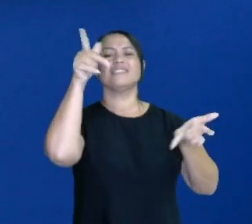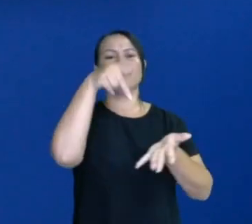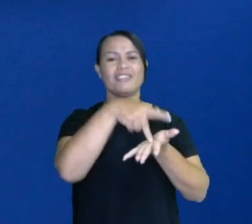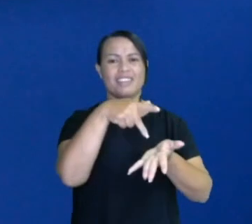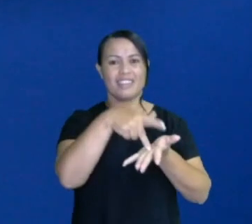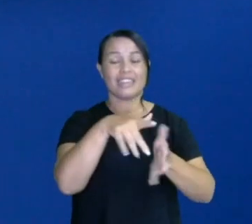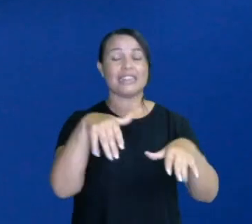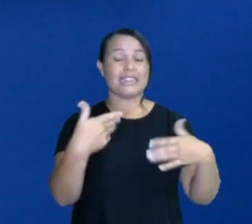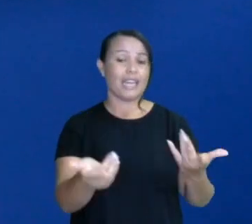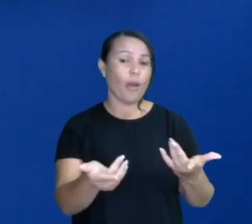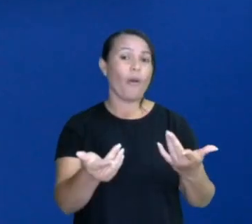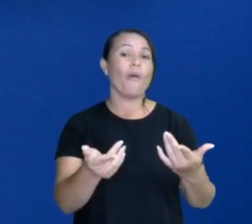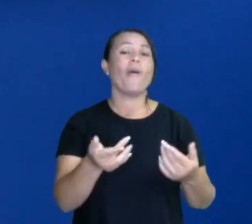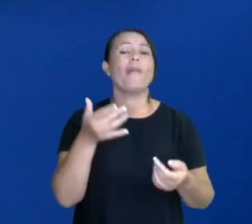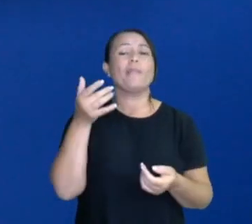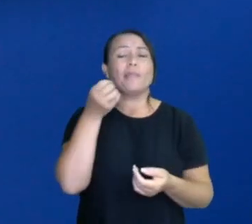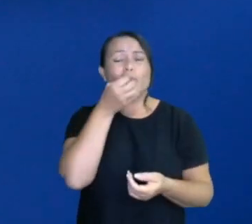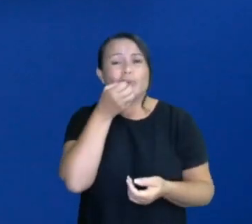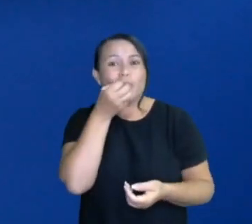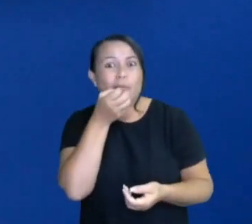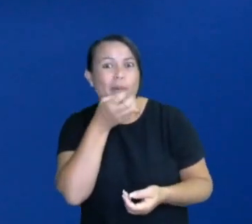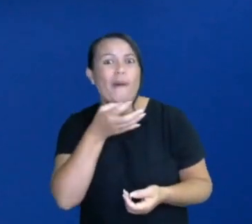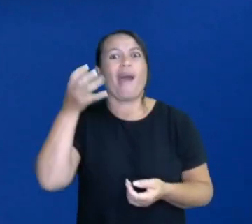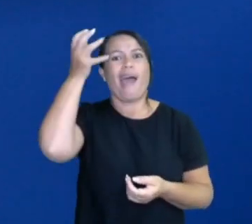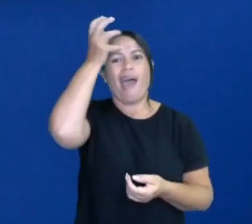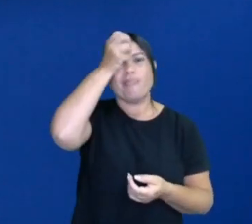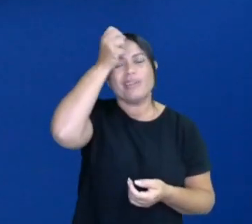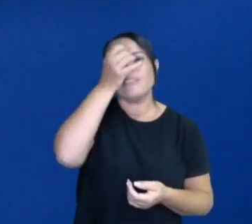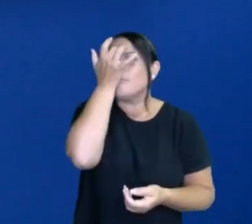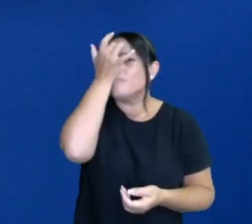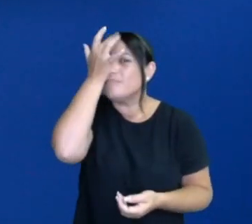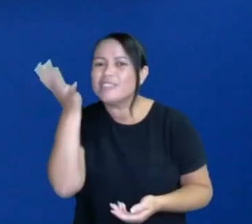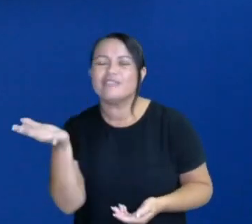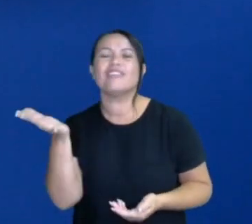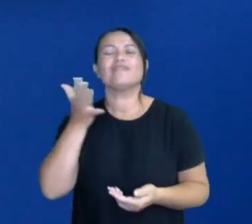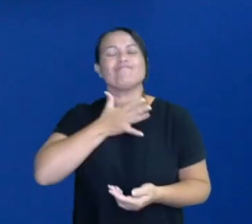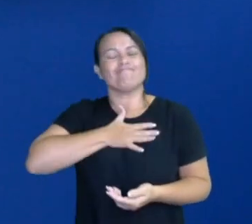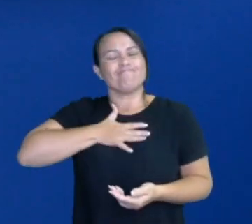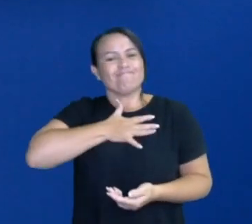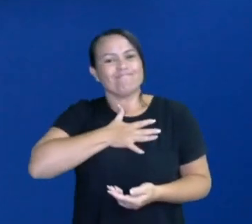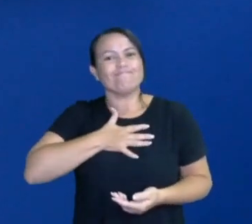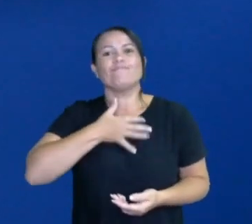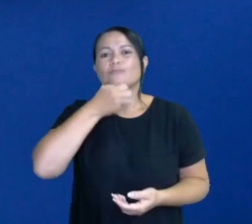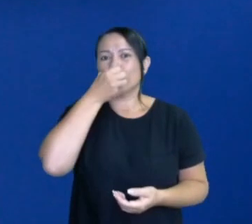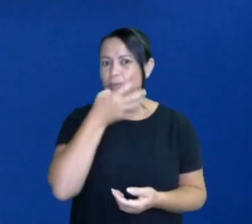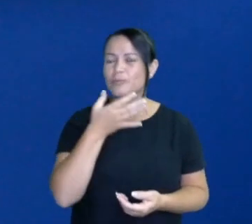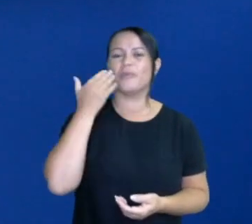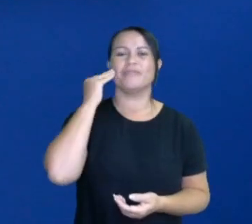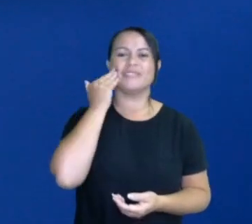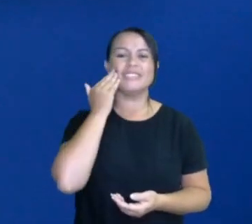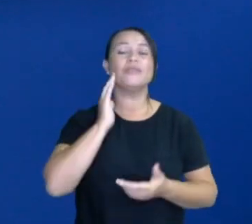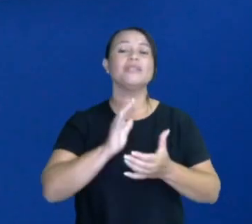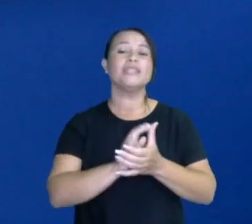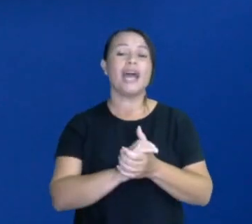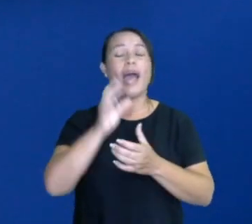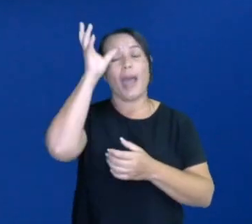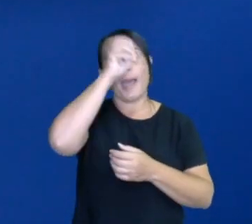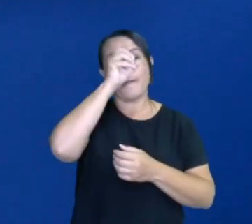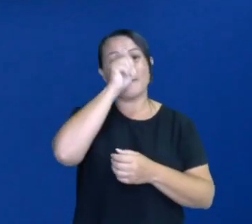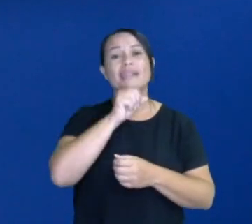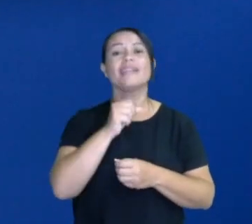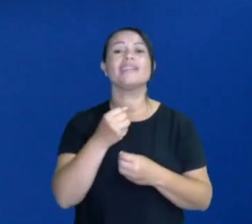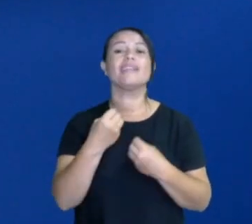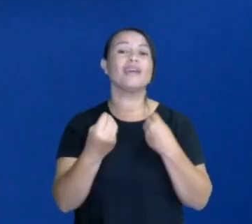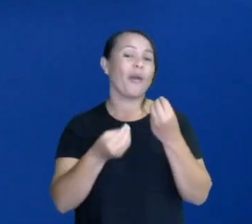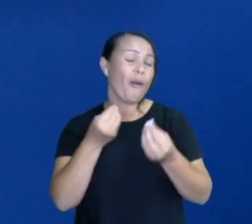realidade. Então, é uma maneira mais gostosa de aprender, fica mais fácil, fica mais gostoso, é mais prazeroso